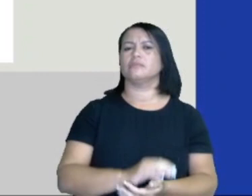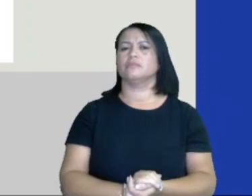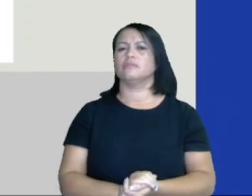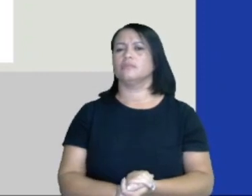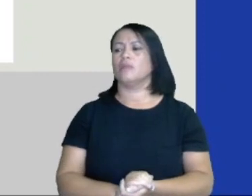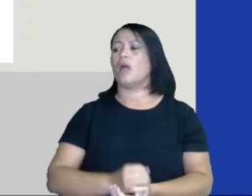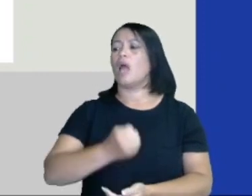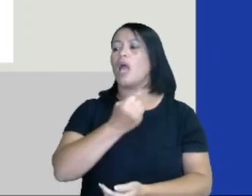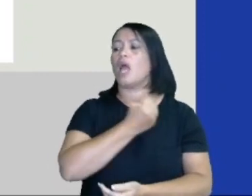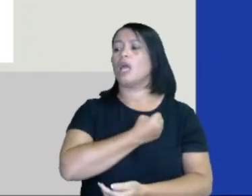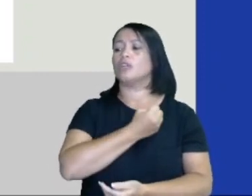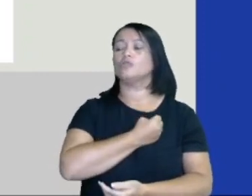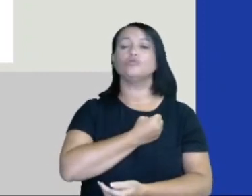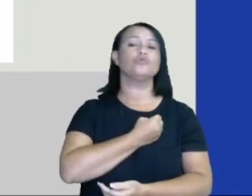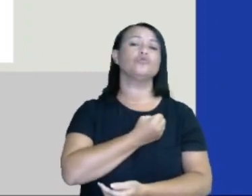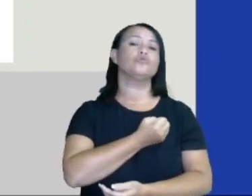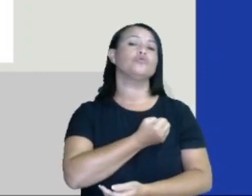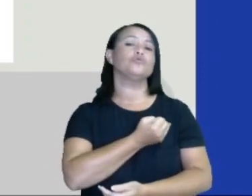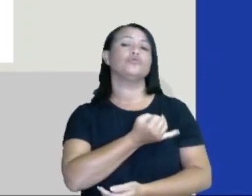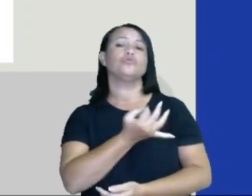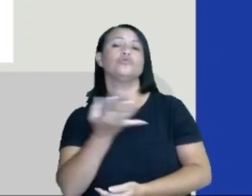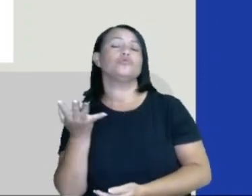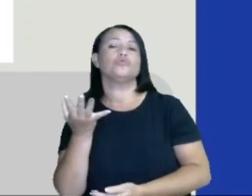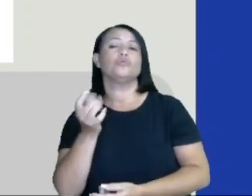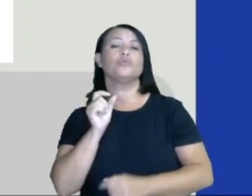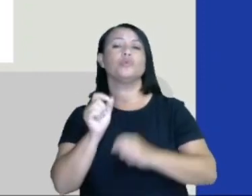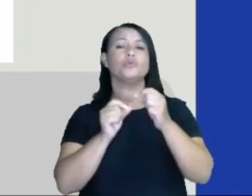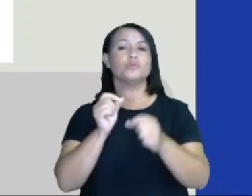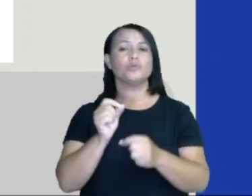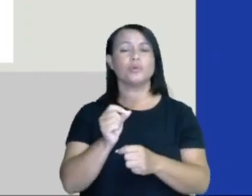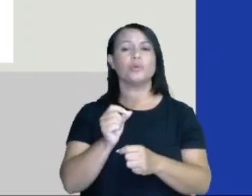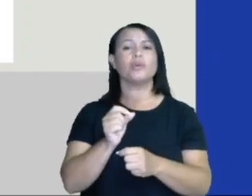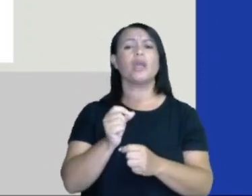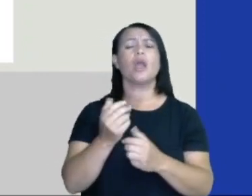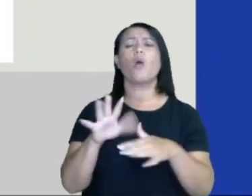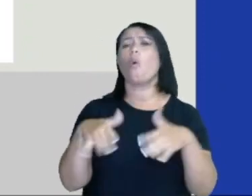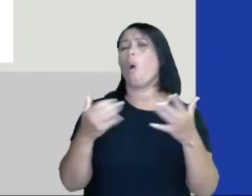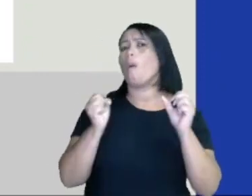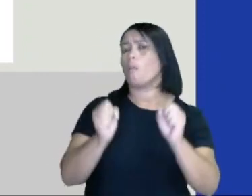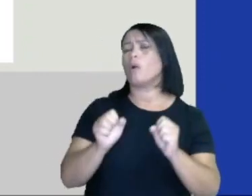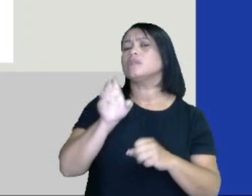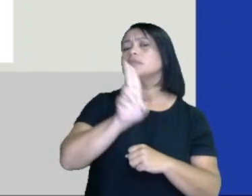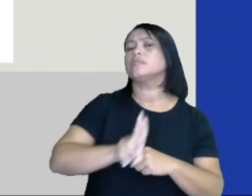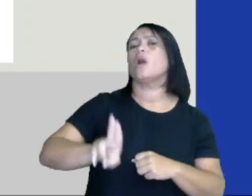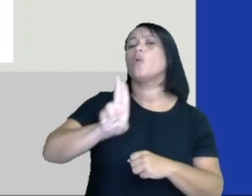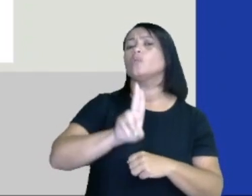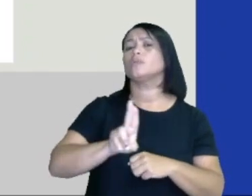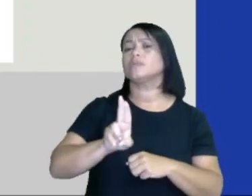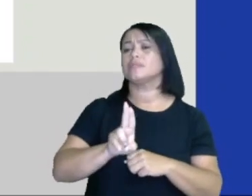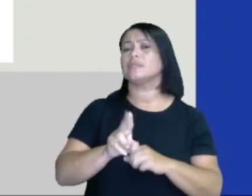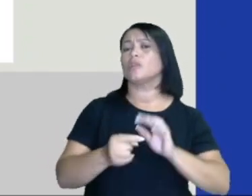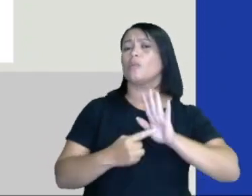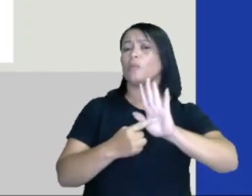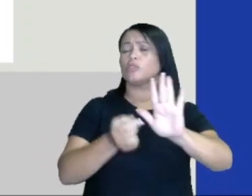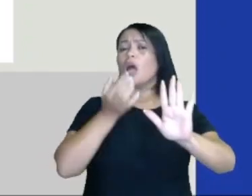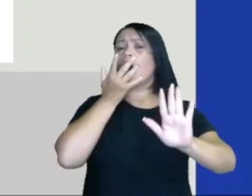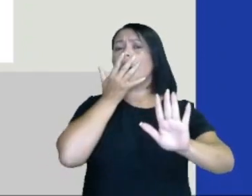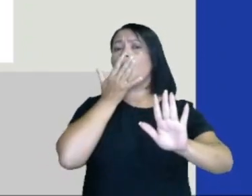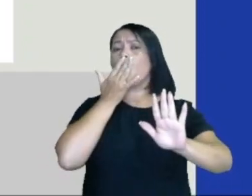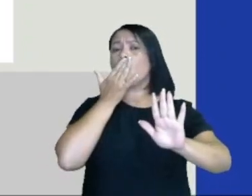Entre os números racionais a seguir, quais podem ser utilizados para representar a figura colorida